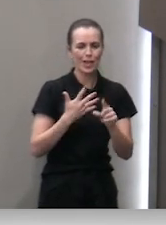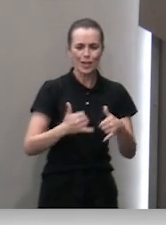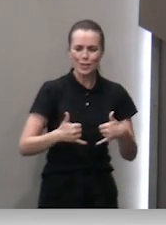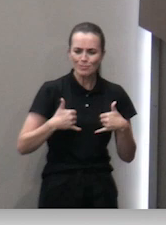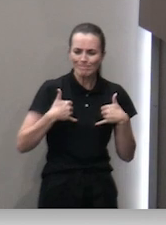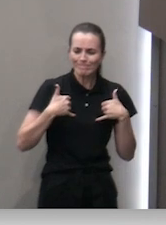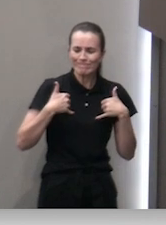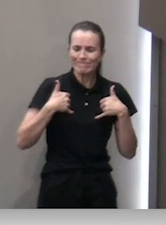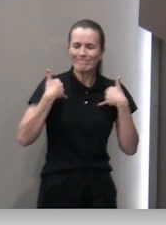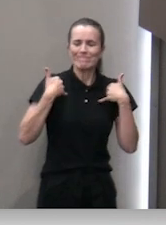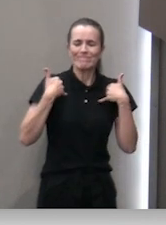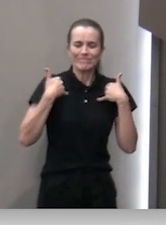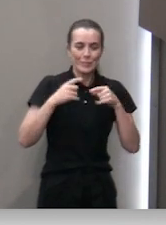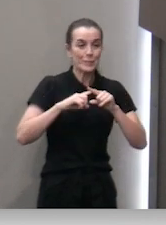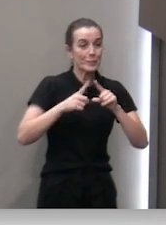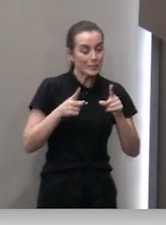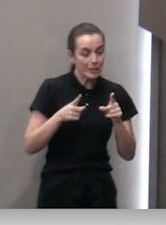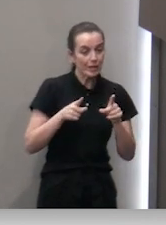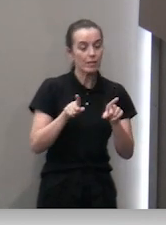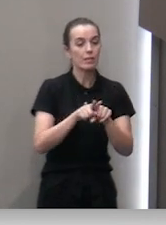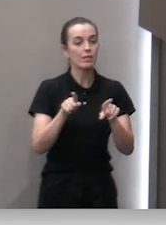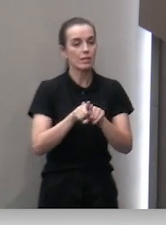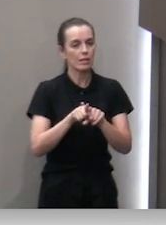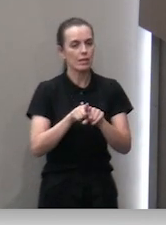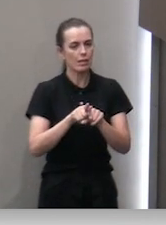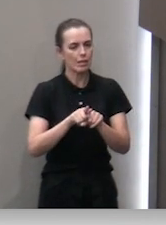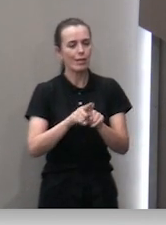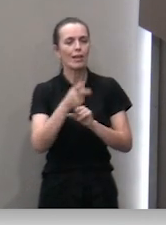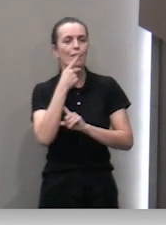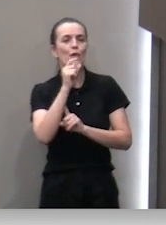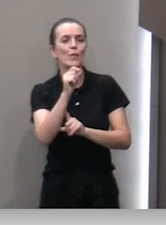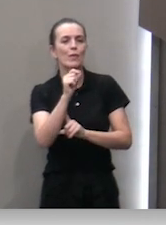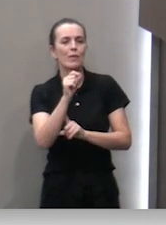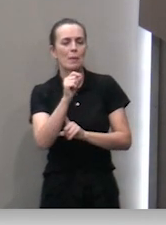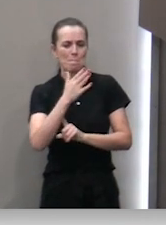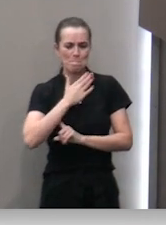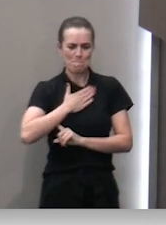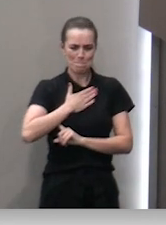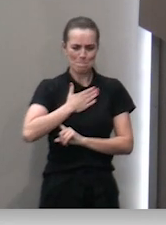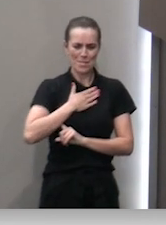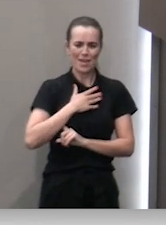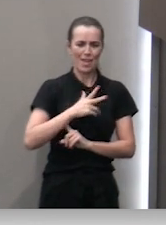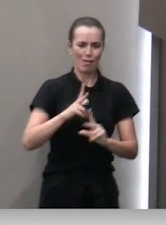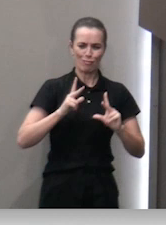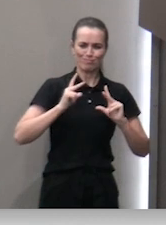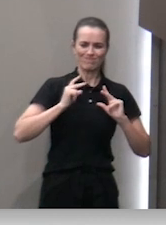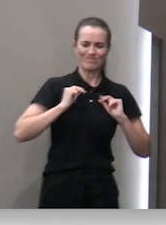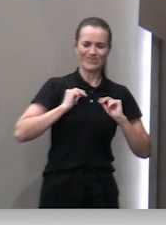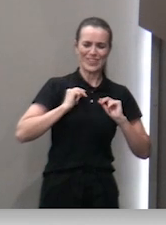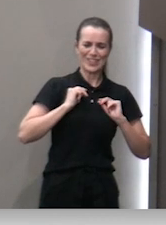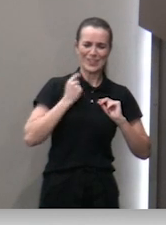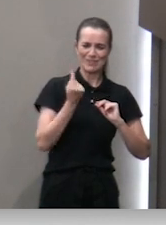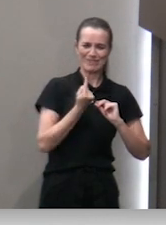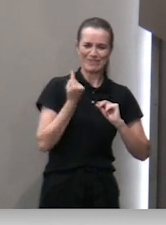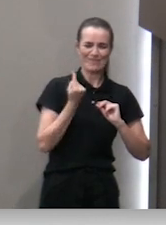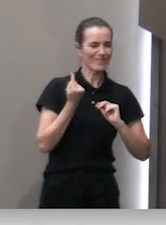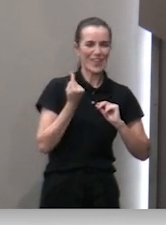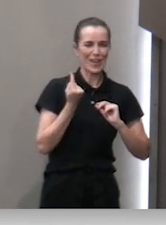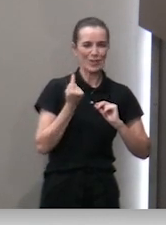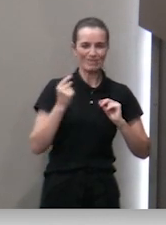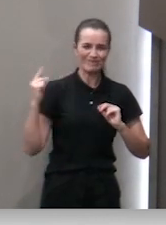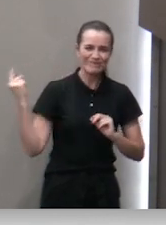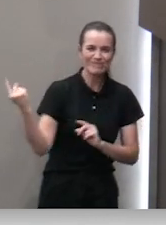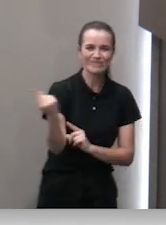orgulho, mas afirmo que esse mérito não é meu, mas sim de cada um de